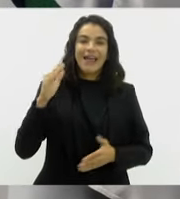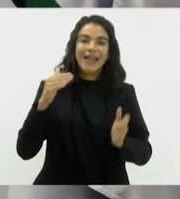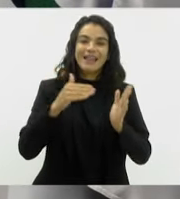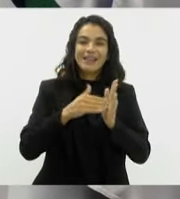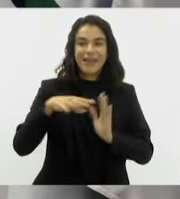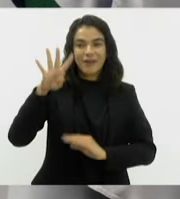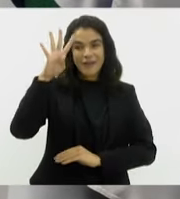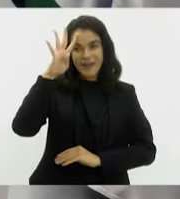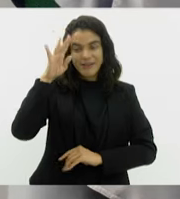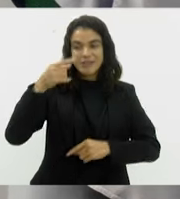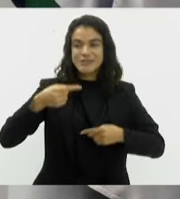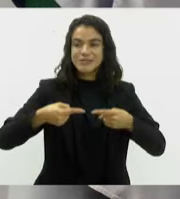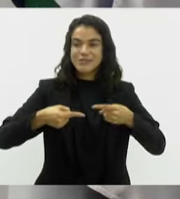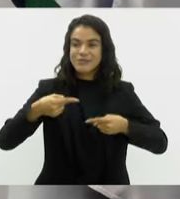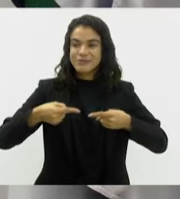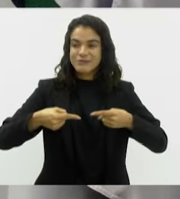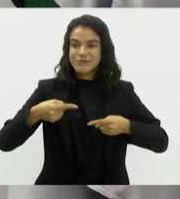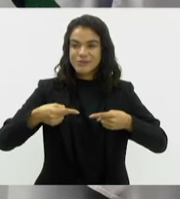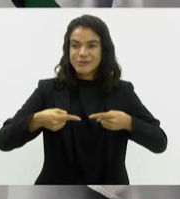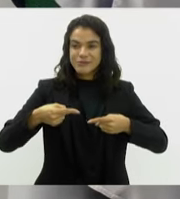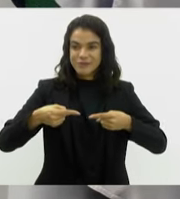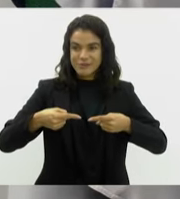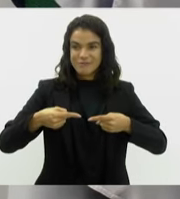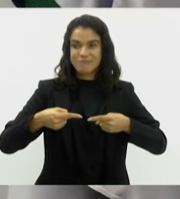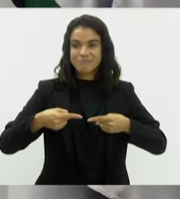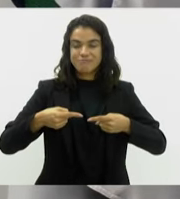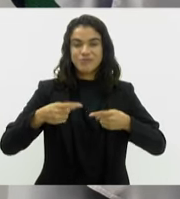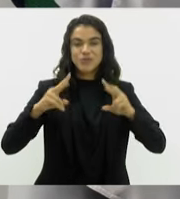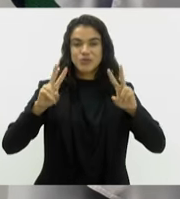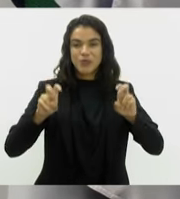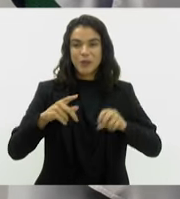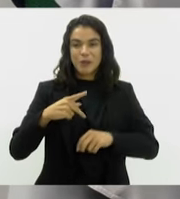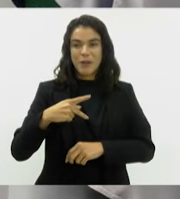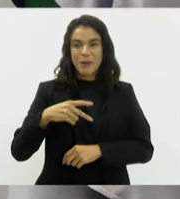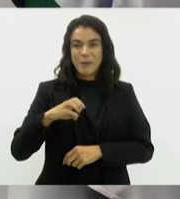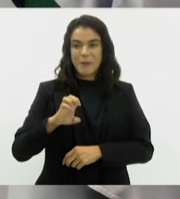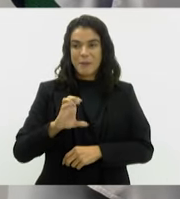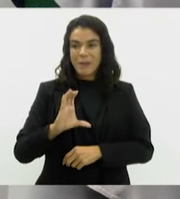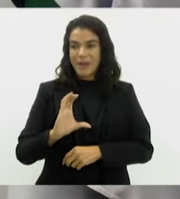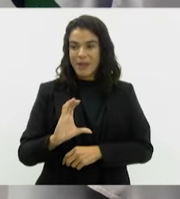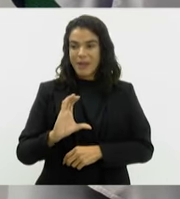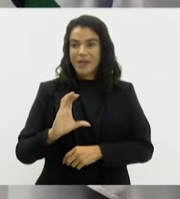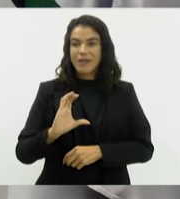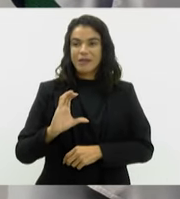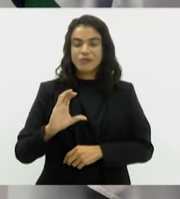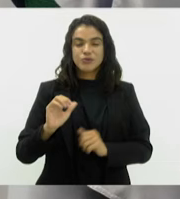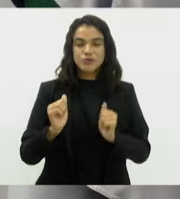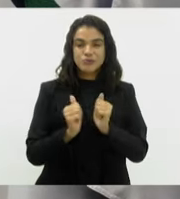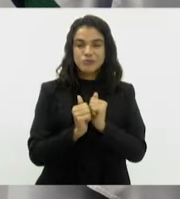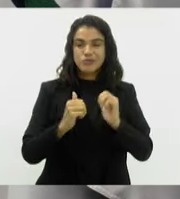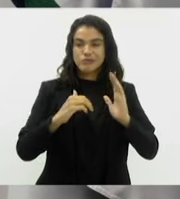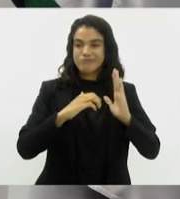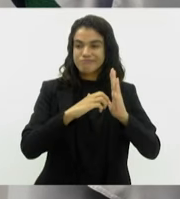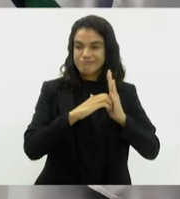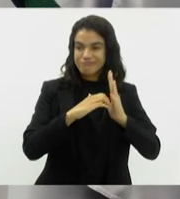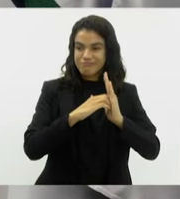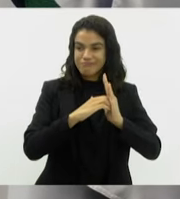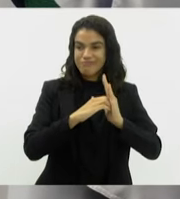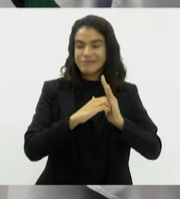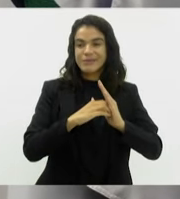quarta, onde discutiremos a questão da PEC junto ao Congresso, junto ao Senado Federal, e